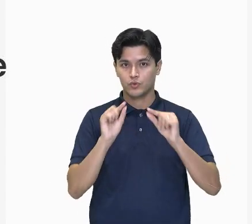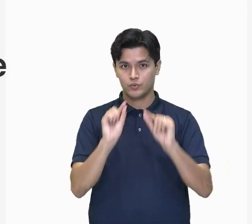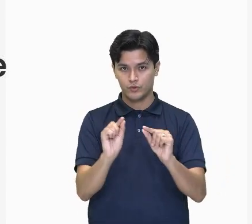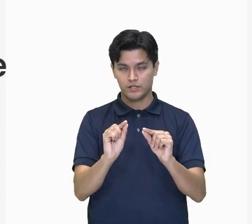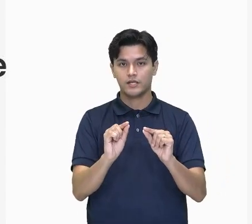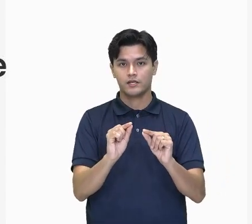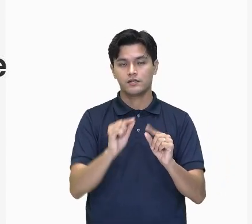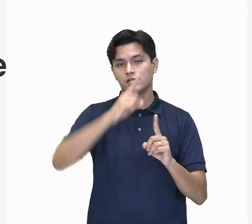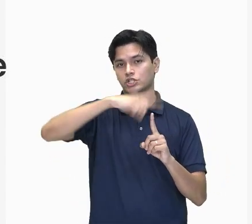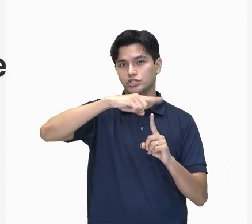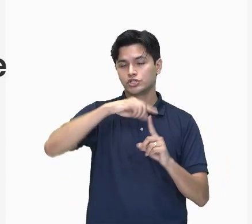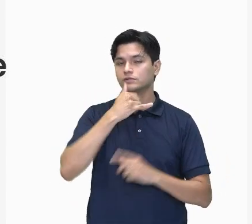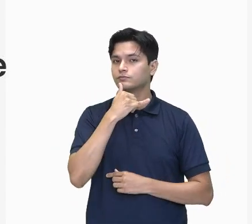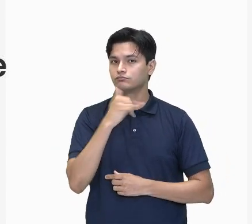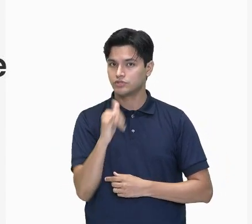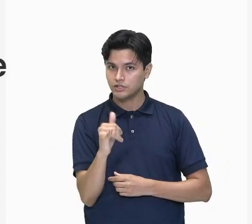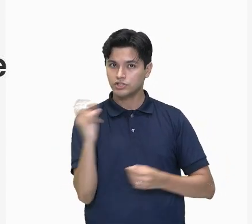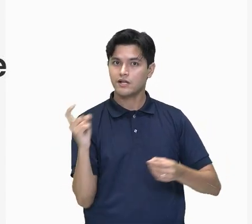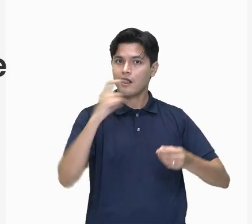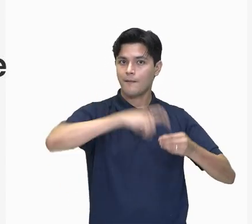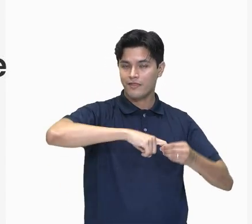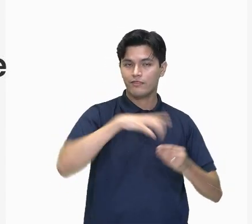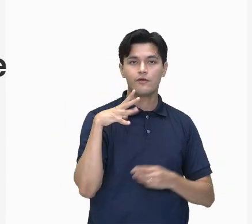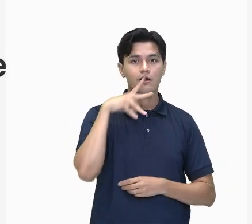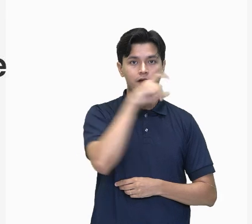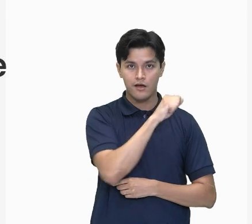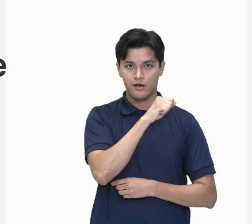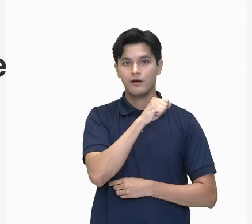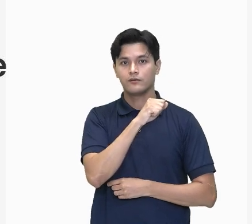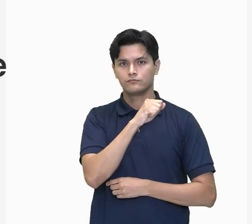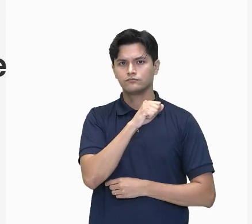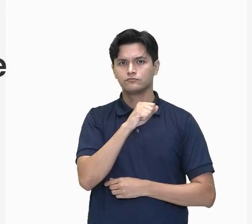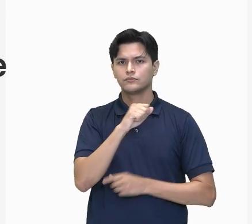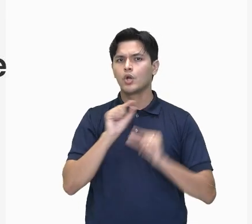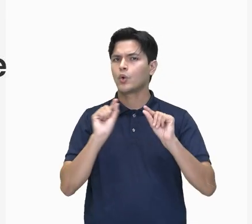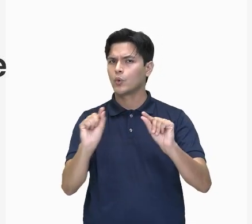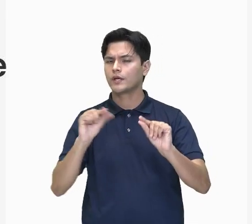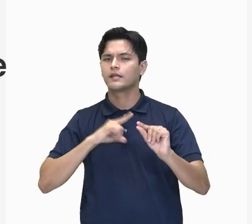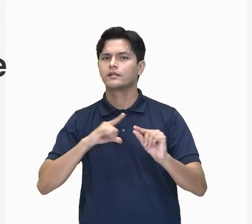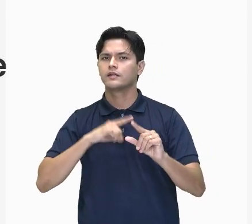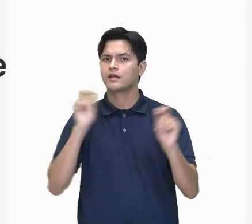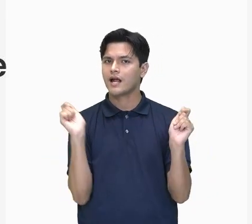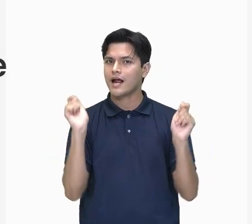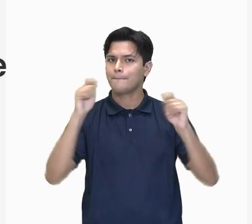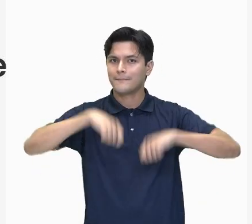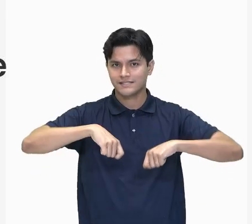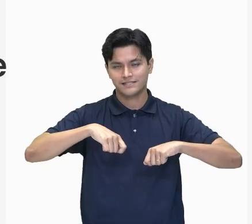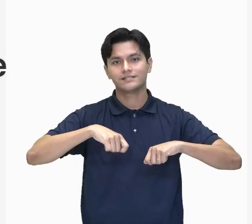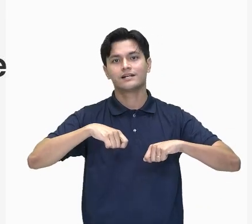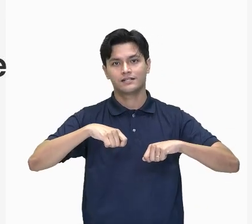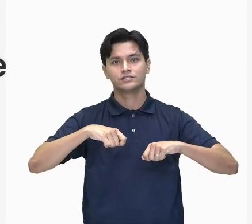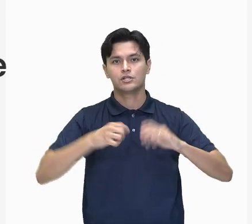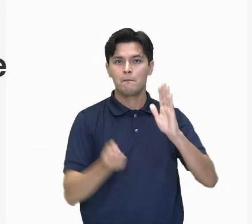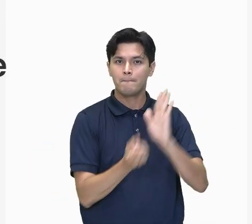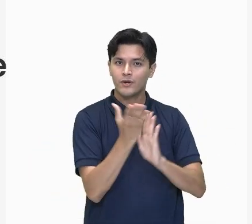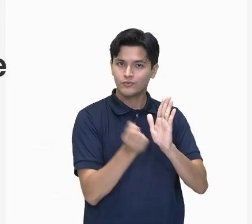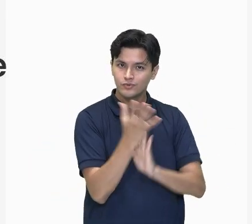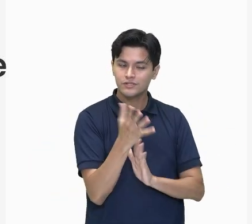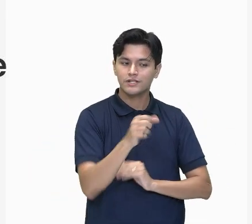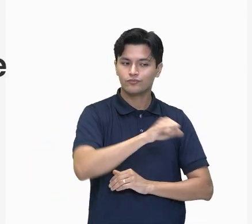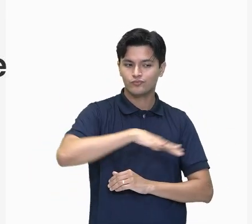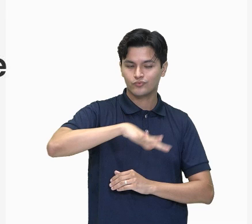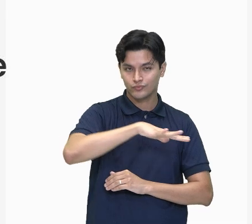São aquelas com capacidade natural de reposição no ambiente, ou seja, a taxa de consumo